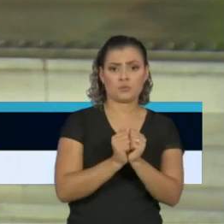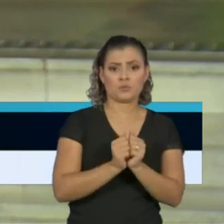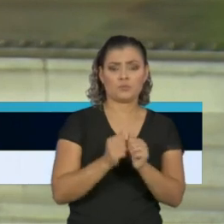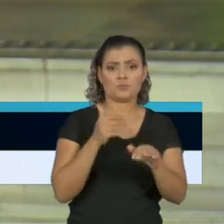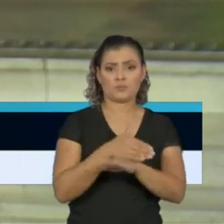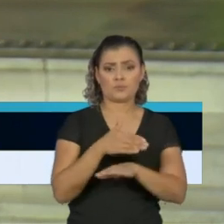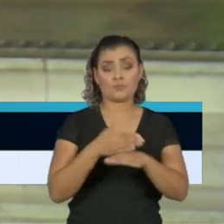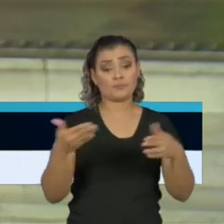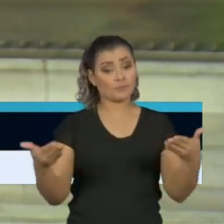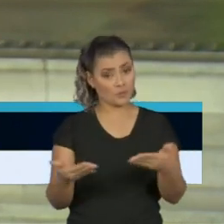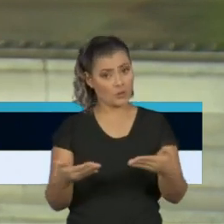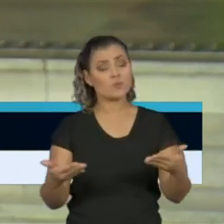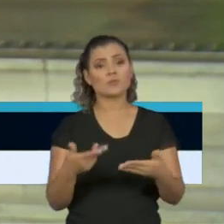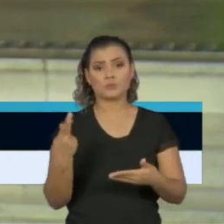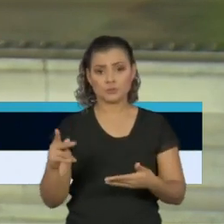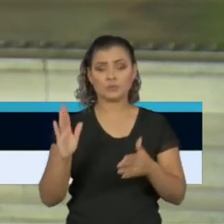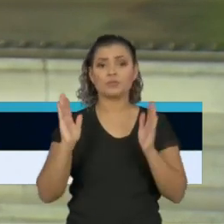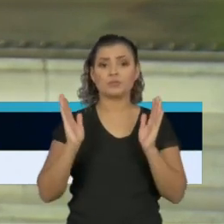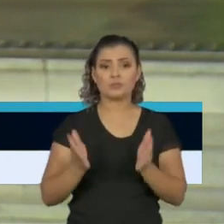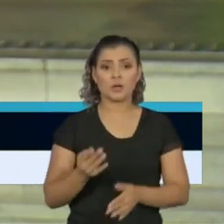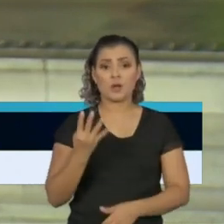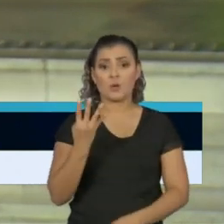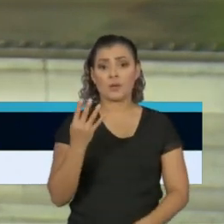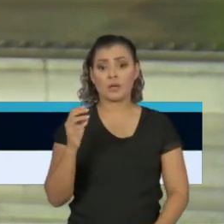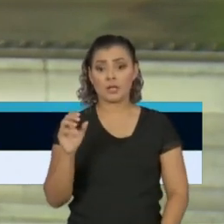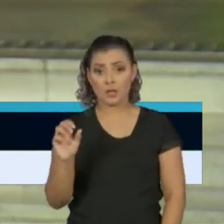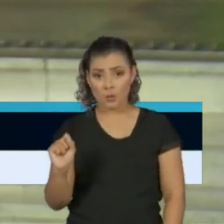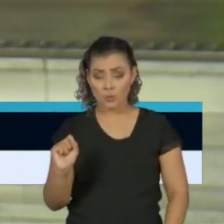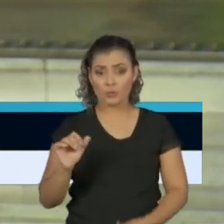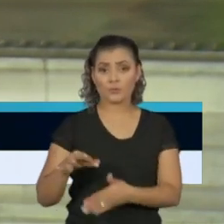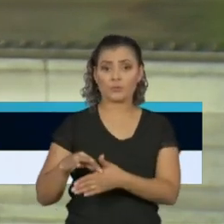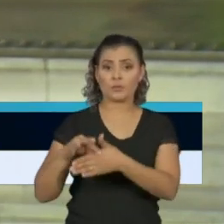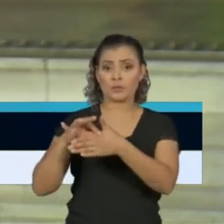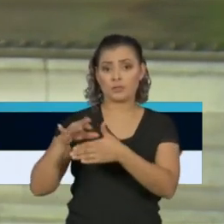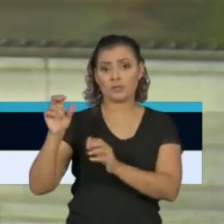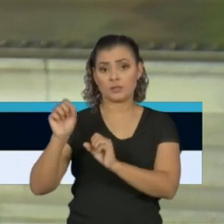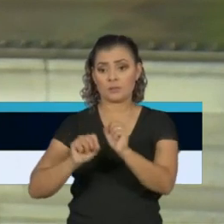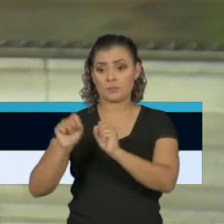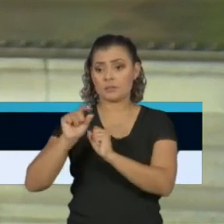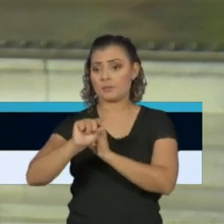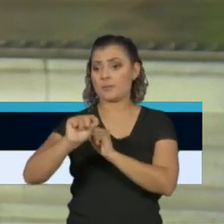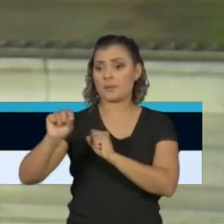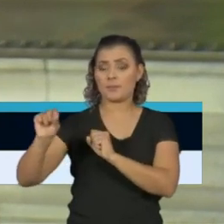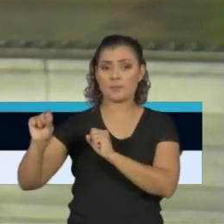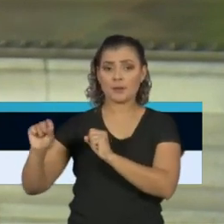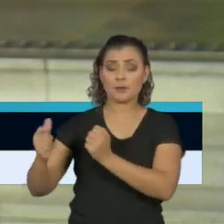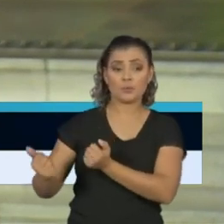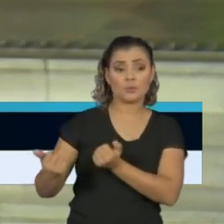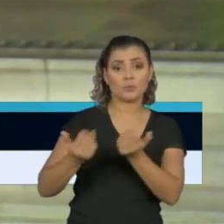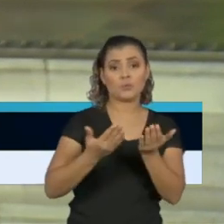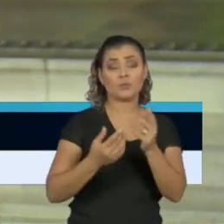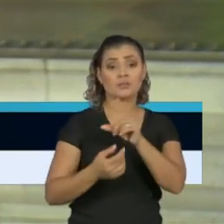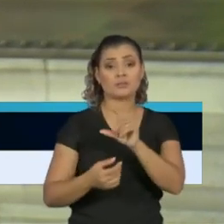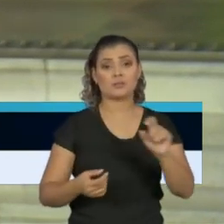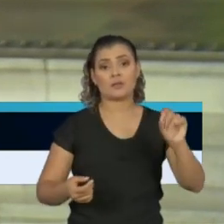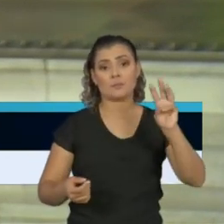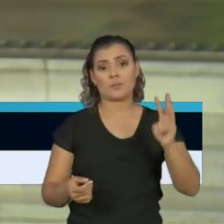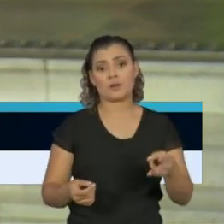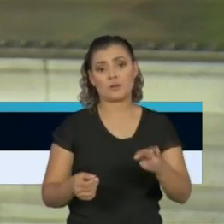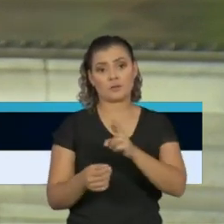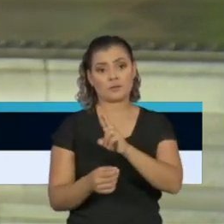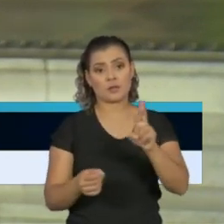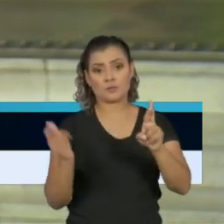hoje já de 48 dirigentes empresariais que doaram mais de 100 milhões de reais